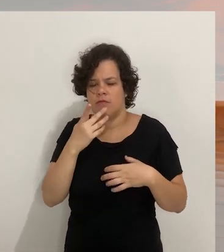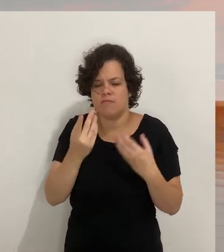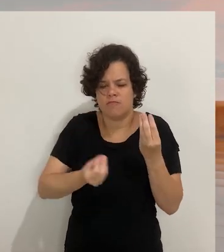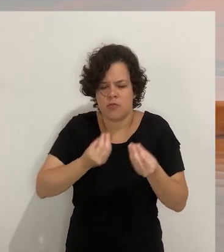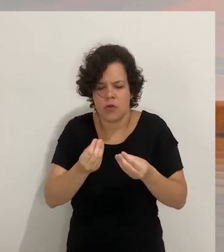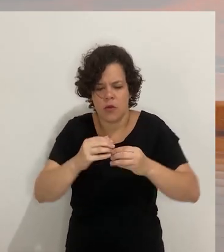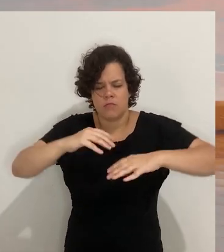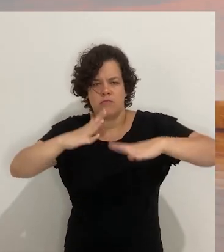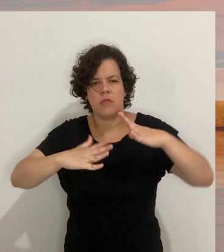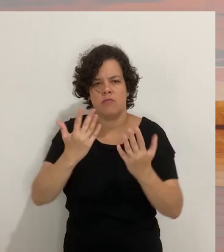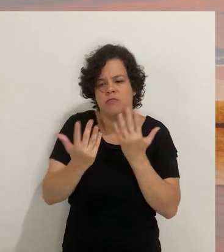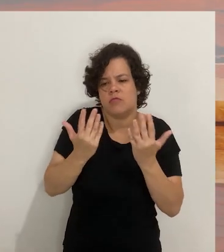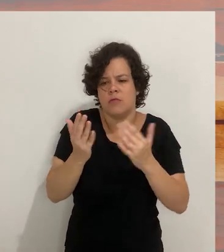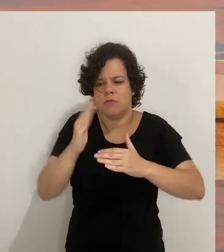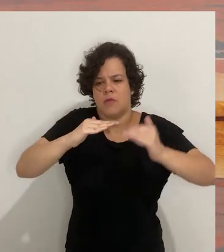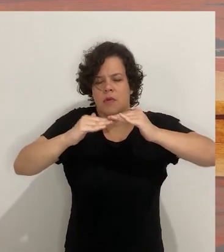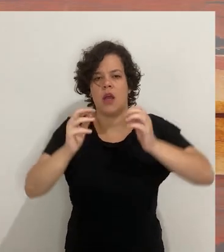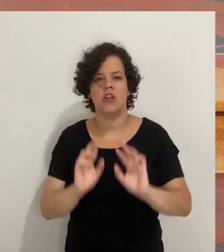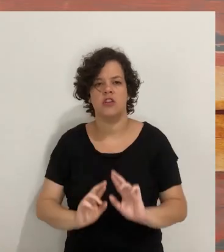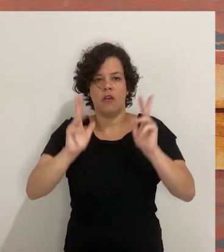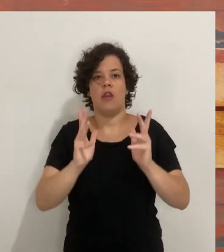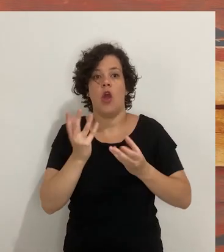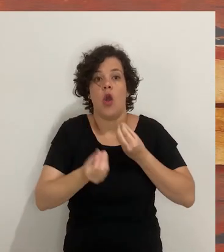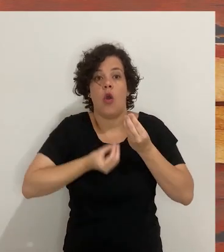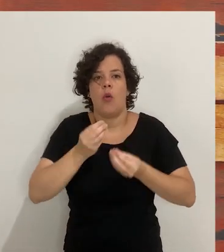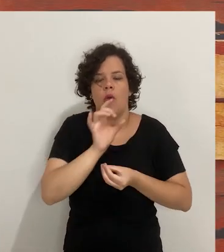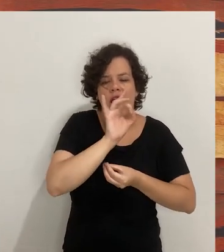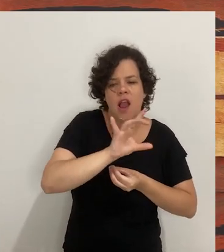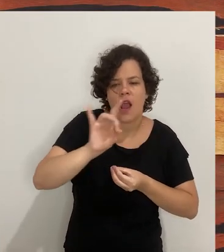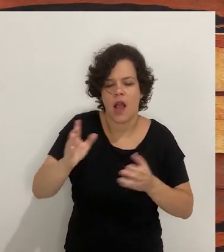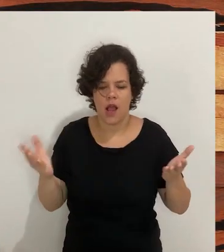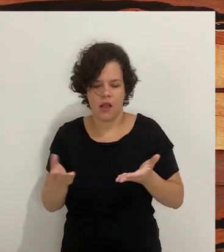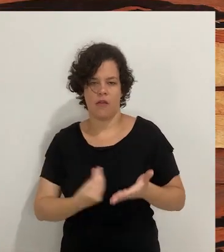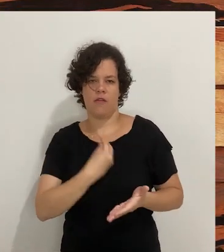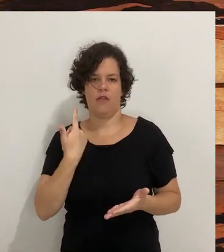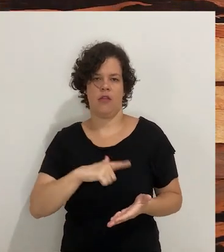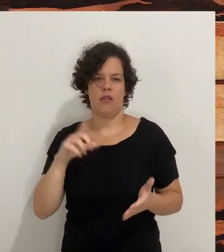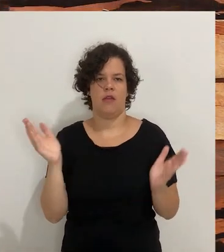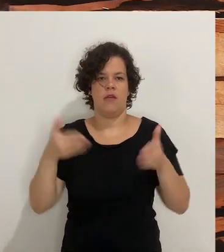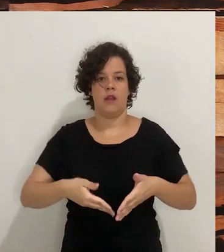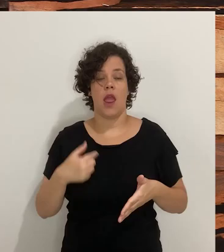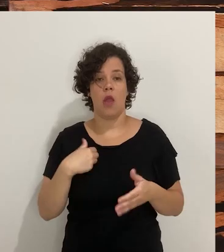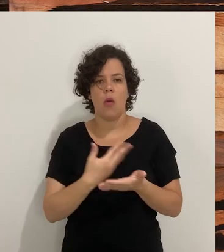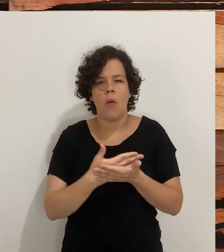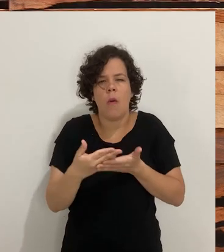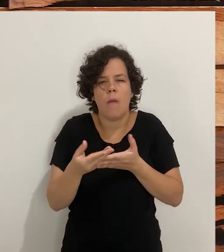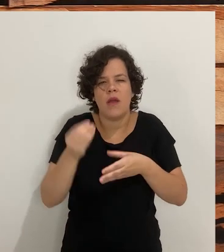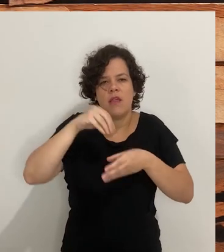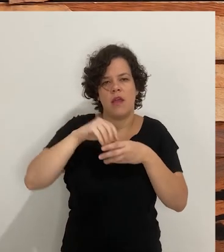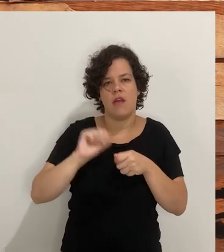um contraste, tem uma sobreposição. Os quadros das cascas. Cada momento que a gente vive. Eu comecei a criar formas